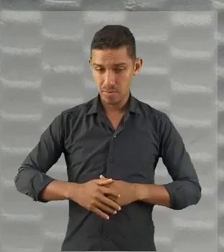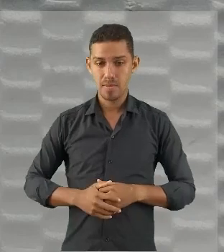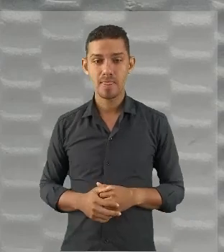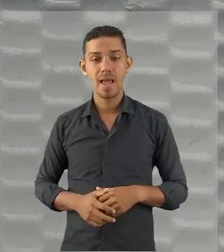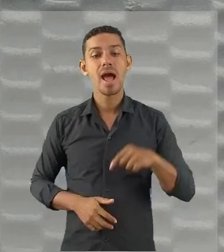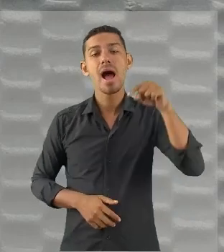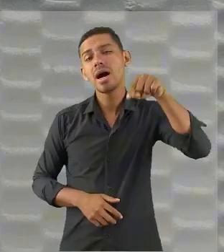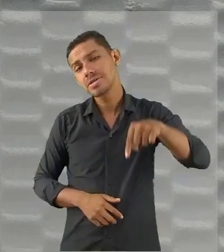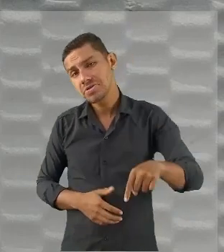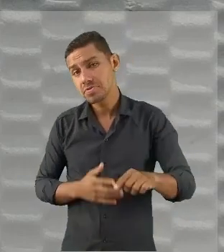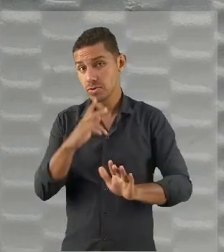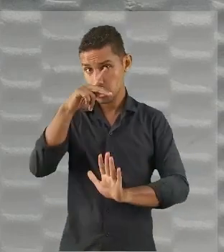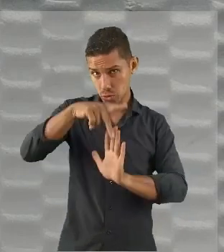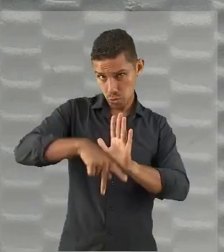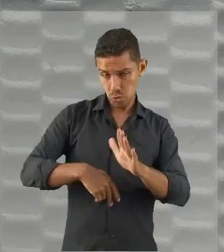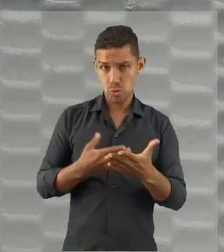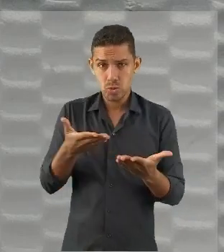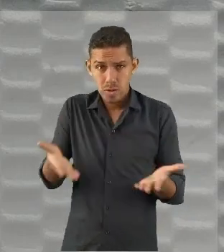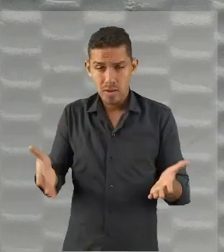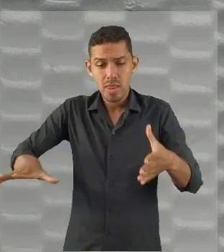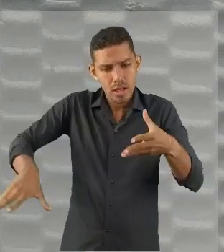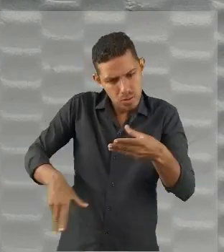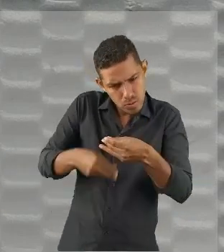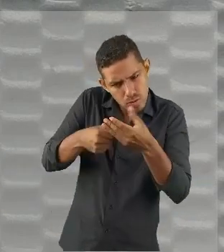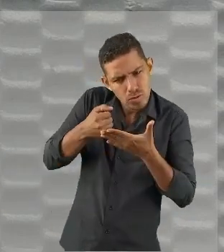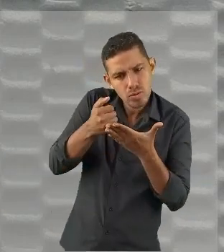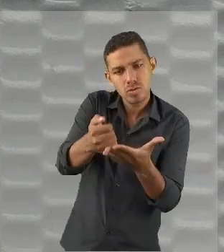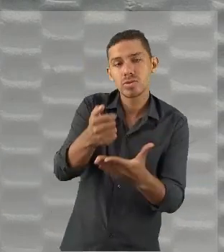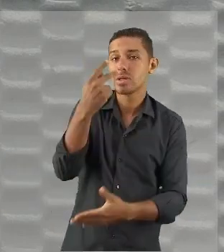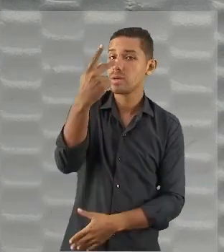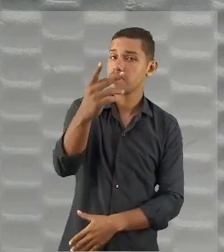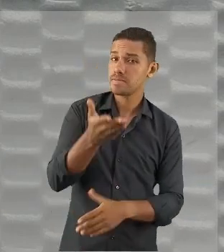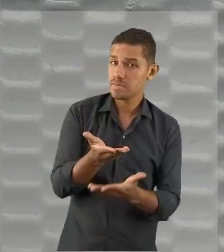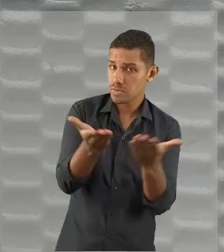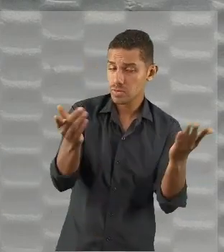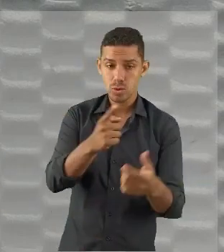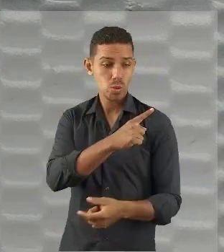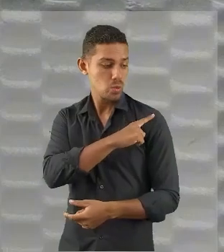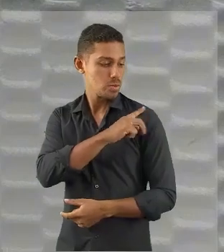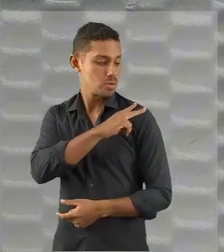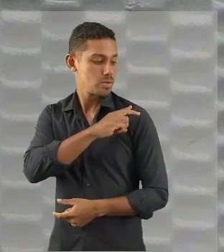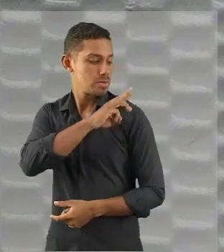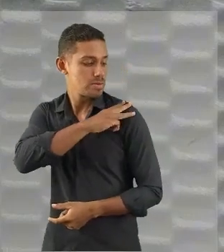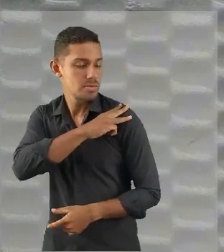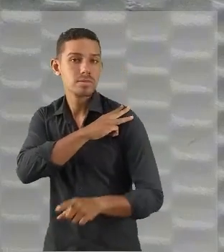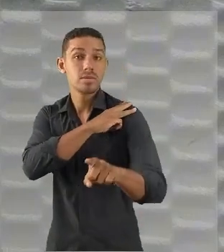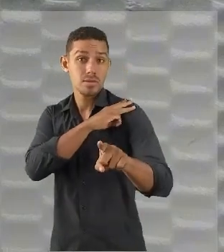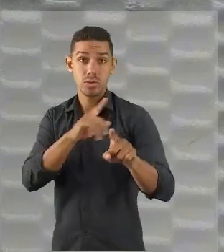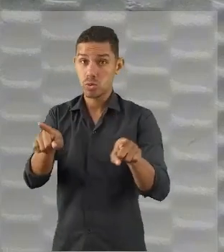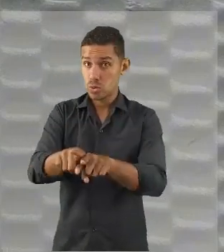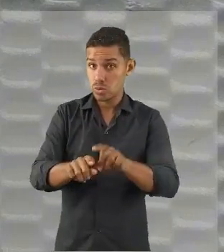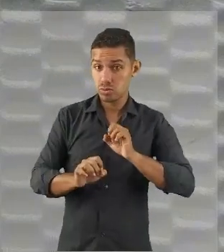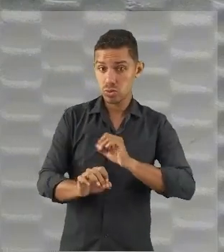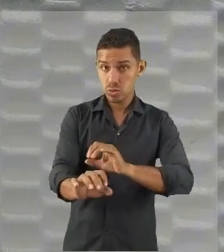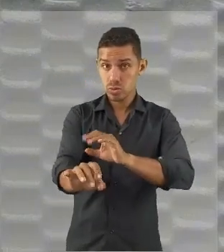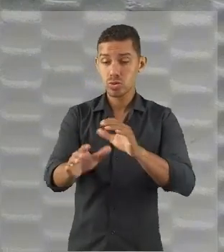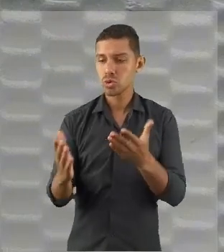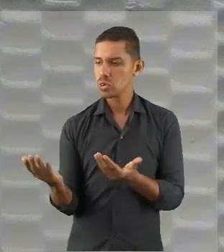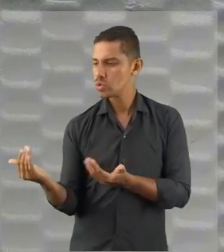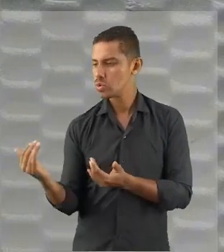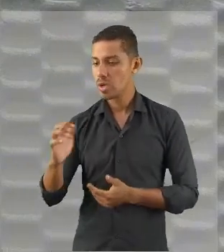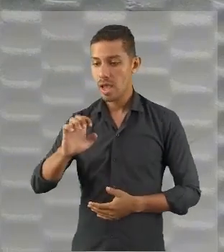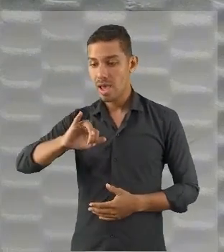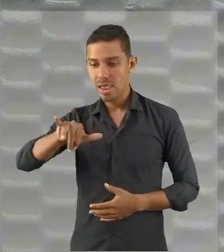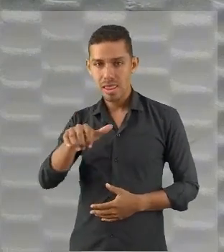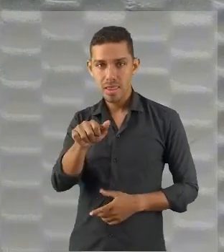aqui, esse projeto é um projeto de reforço escolar para você. Então, você que está fazendo o ensino médio, você que está fazendo educação de jovens e adultos,